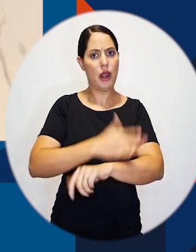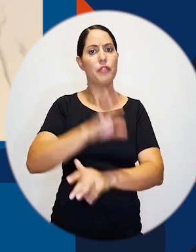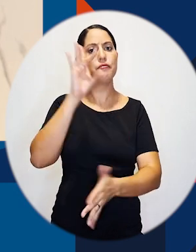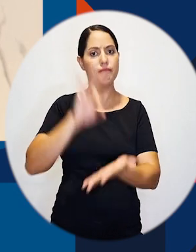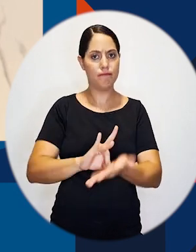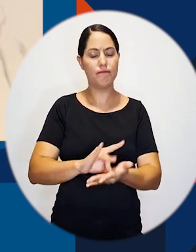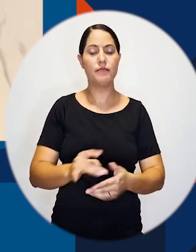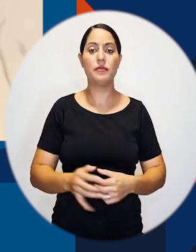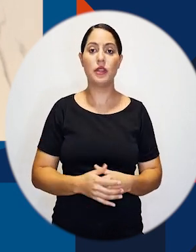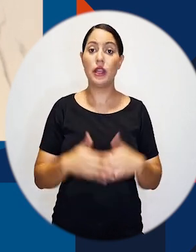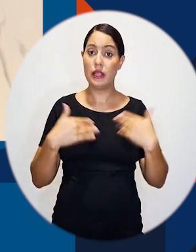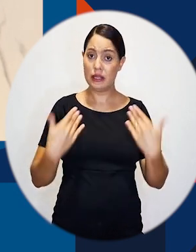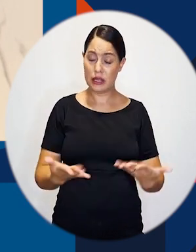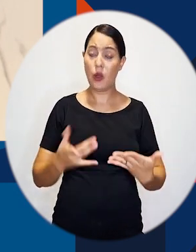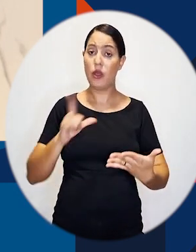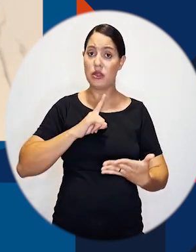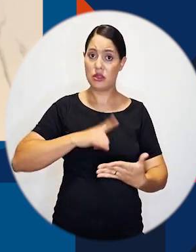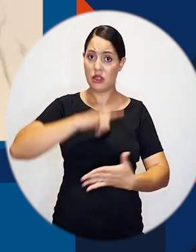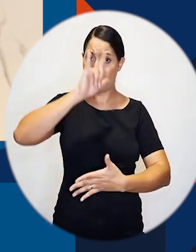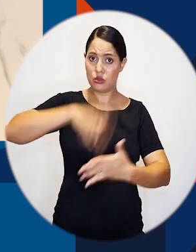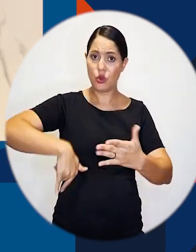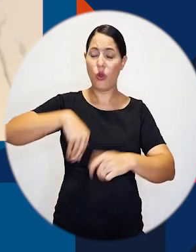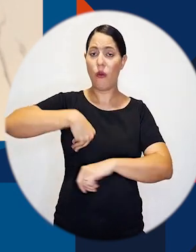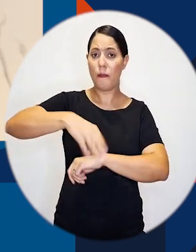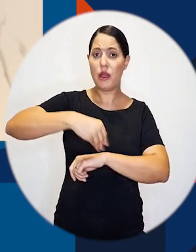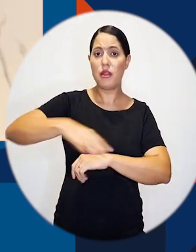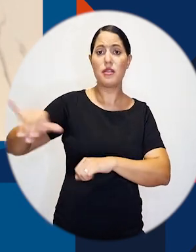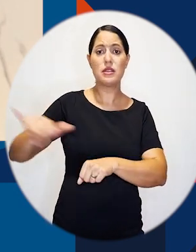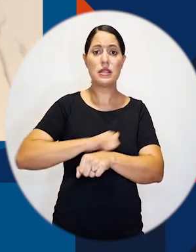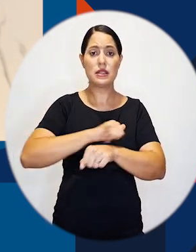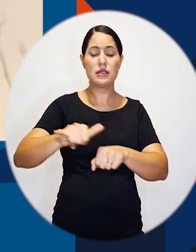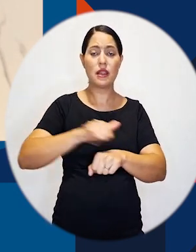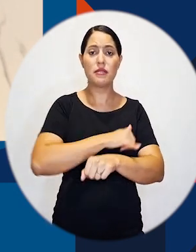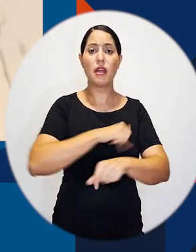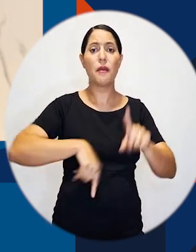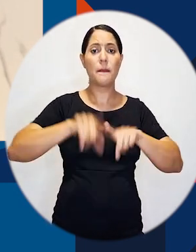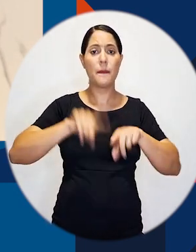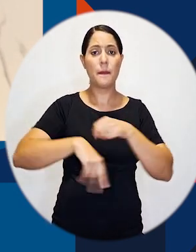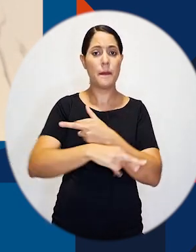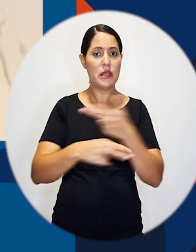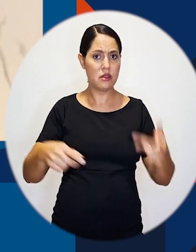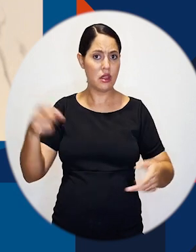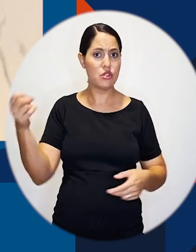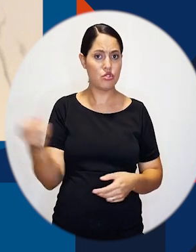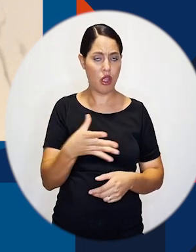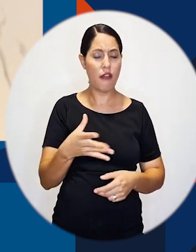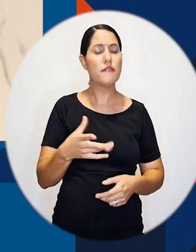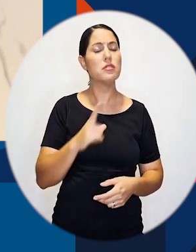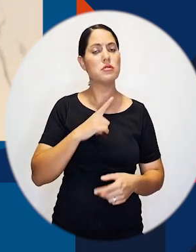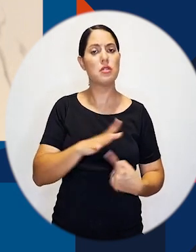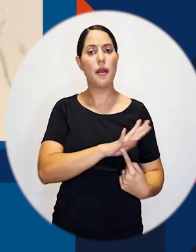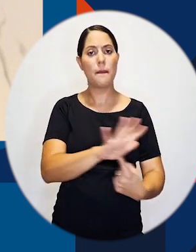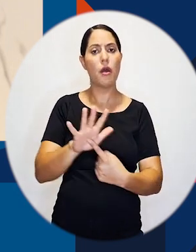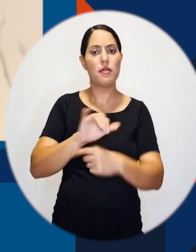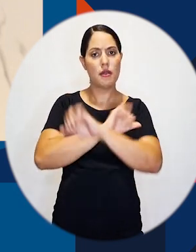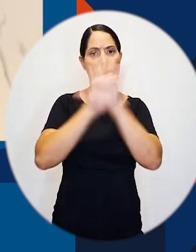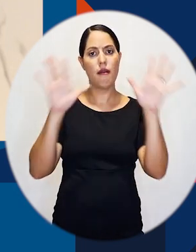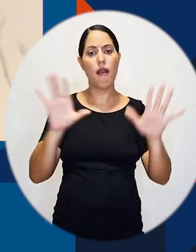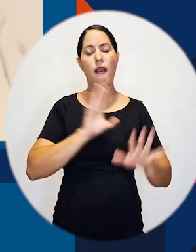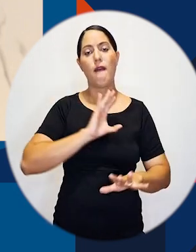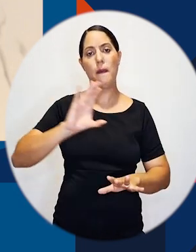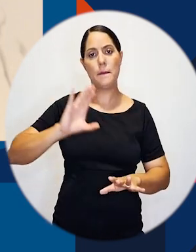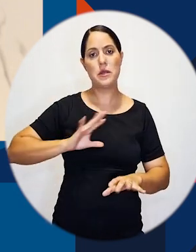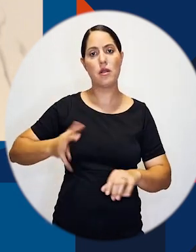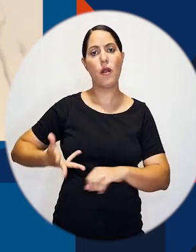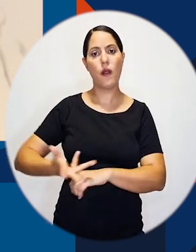prática. A segunda edição do anuário e a elaboração de novos materiais orientativos reforçam o compromisso da